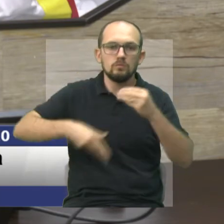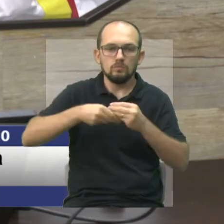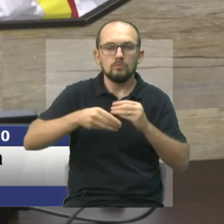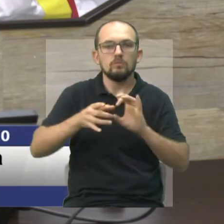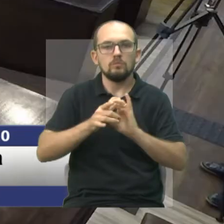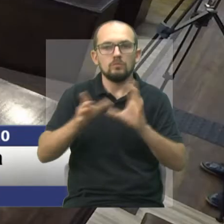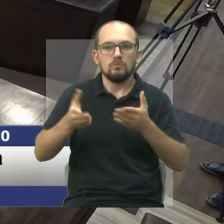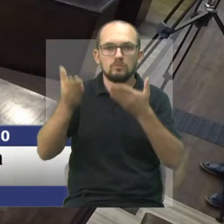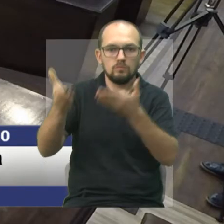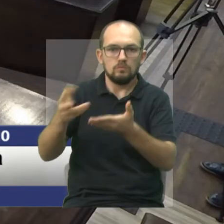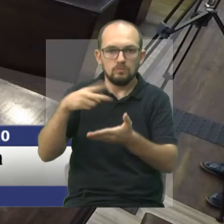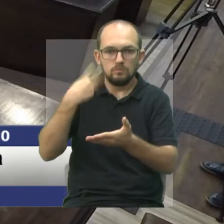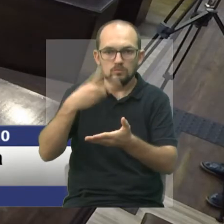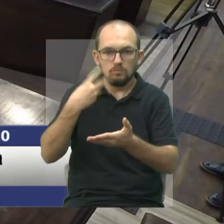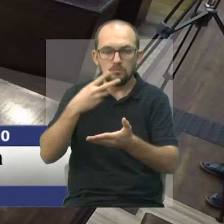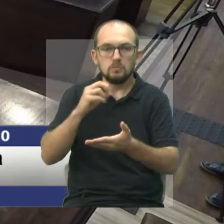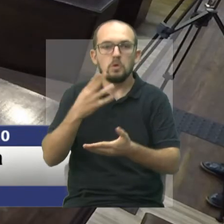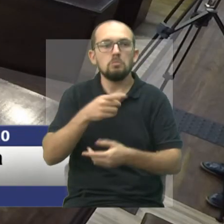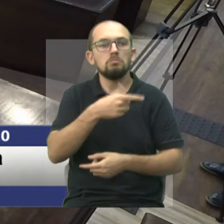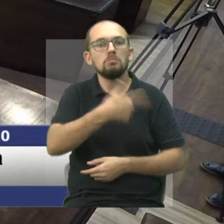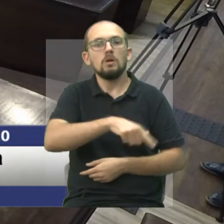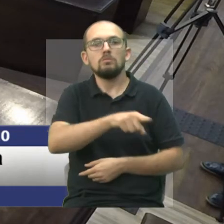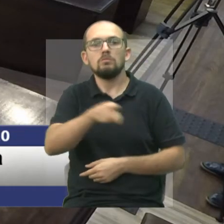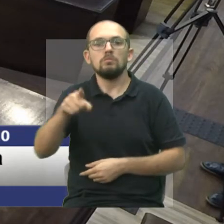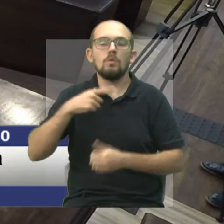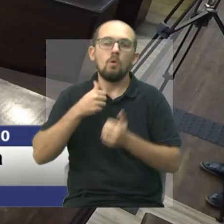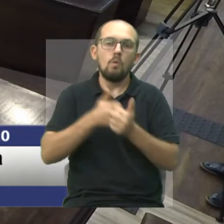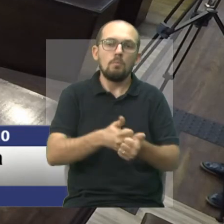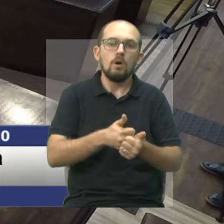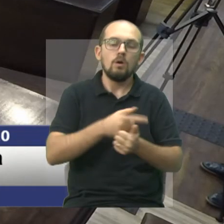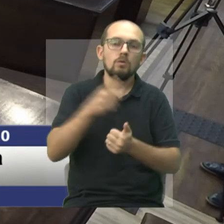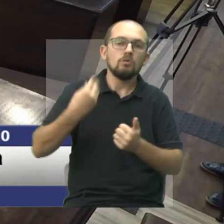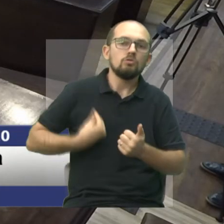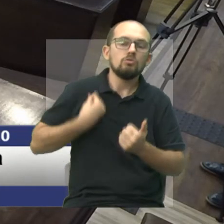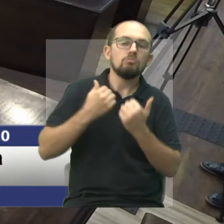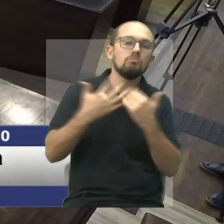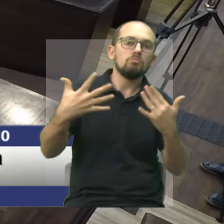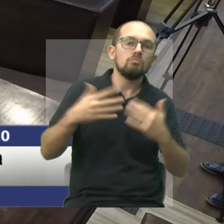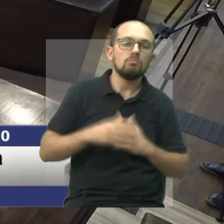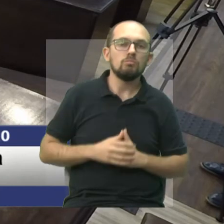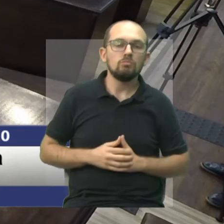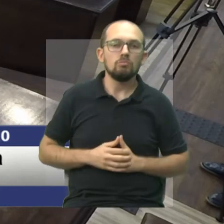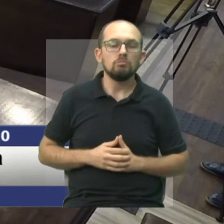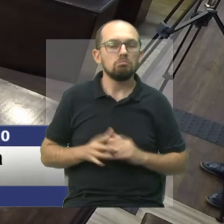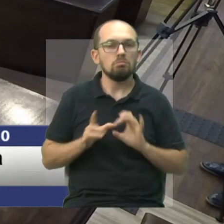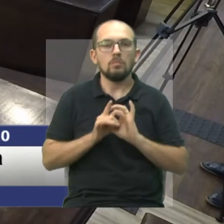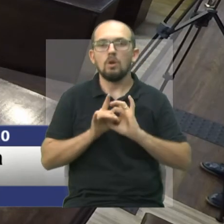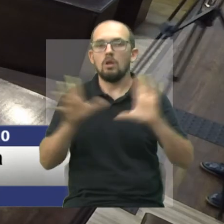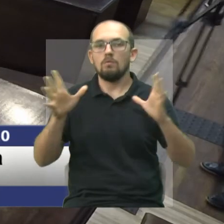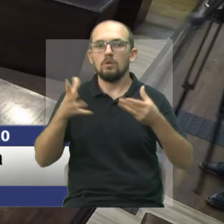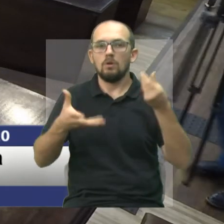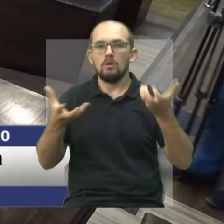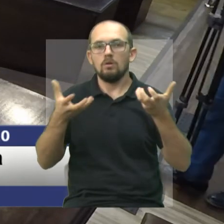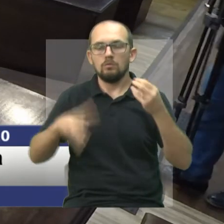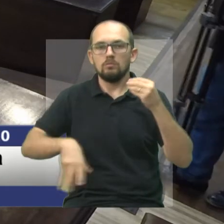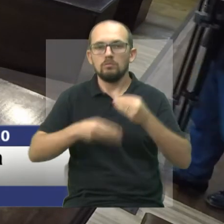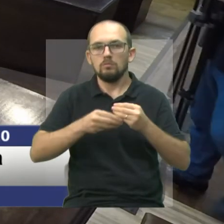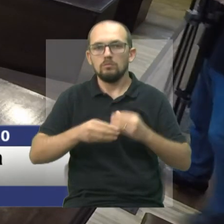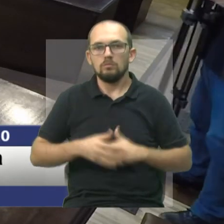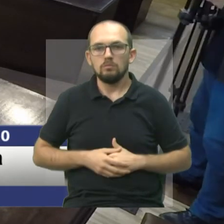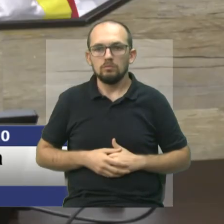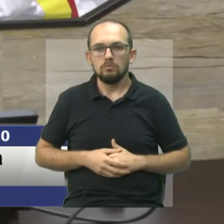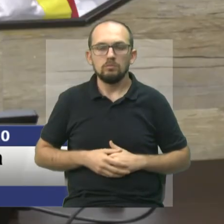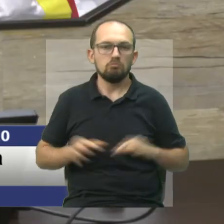senhor vereador, alguém que está conosco nos acompanhando, o público presente, a palavra está aberta.